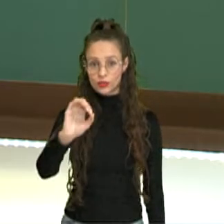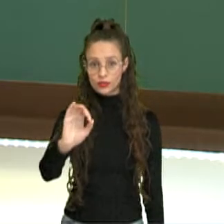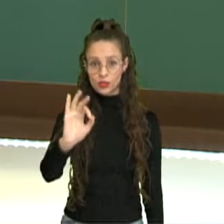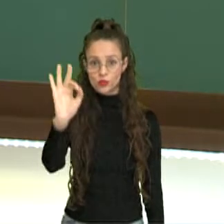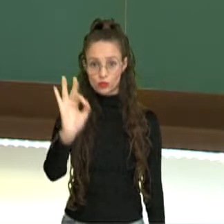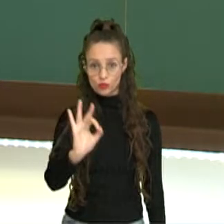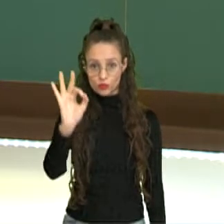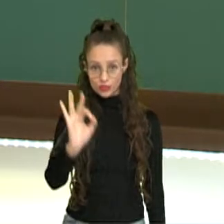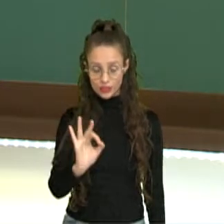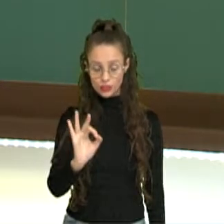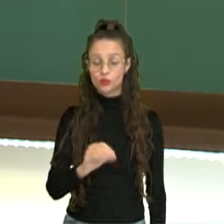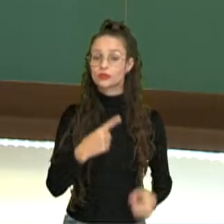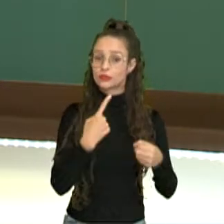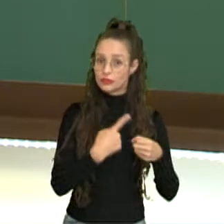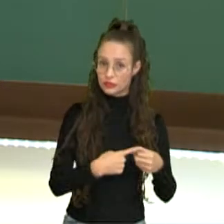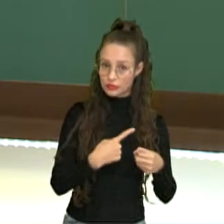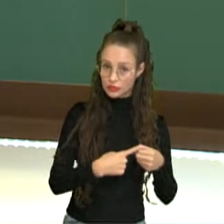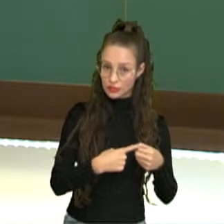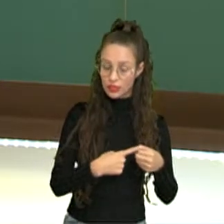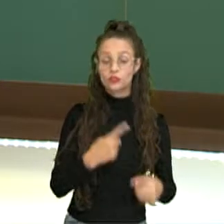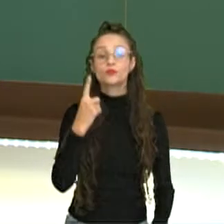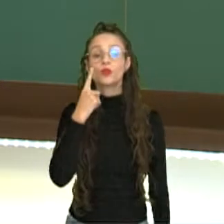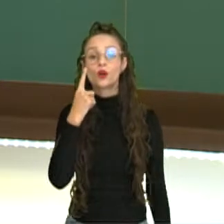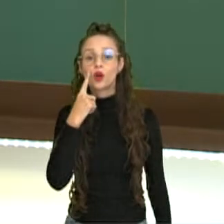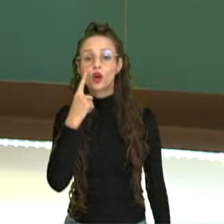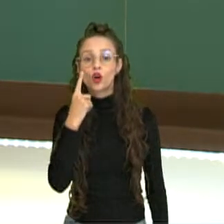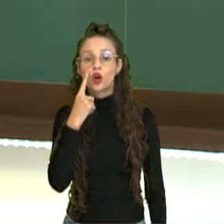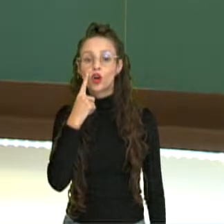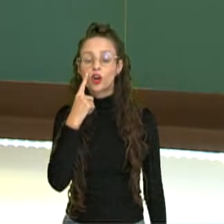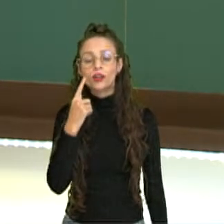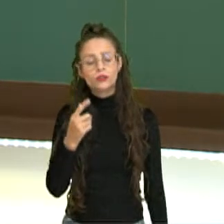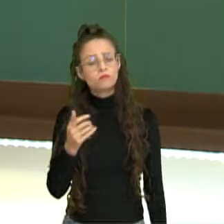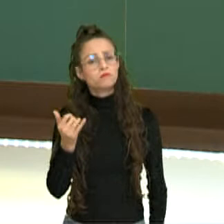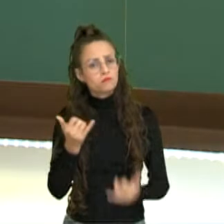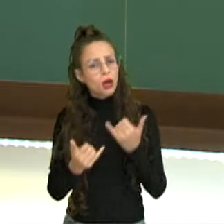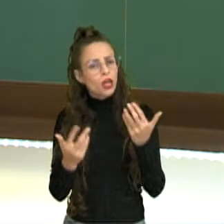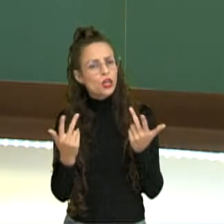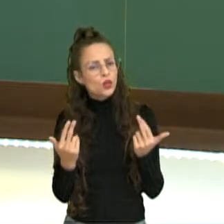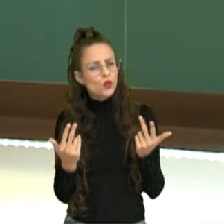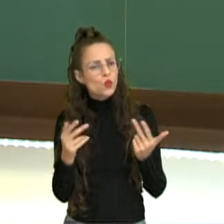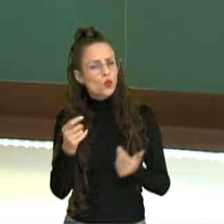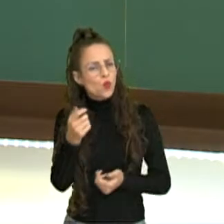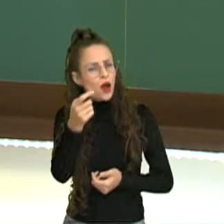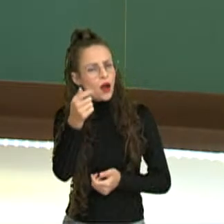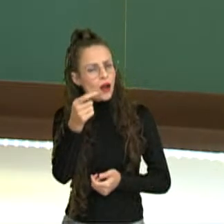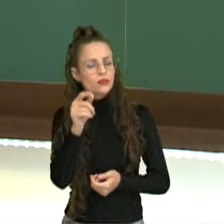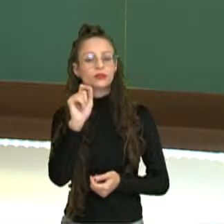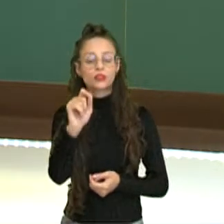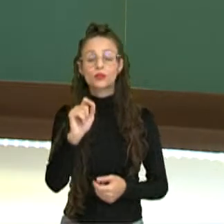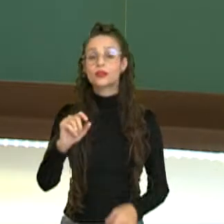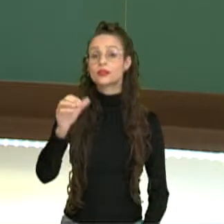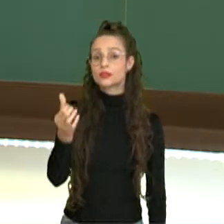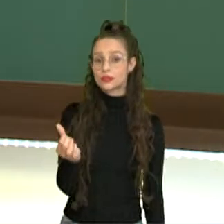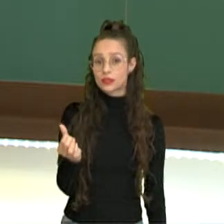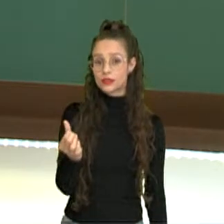84,0% na região urbana. E olha, não está muito distante. Eu tenho